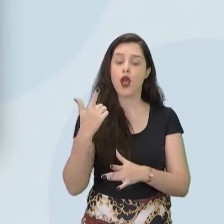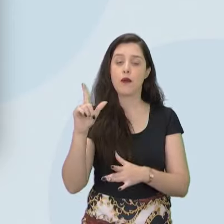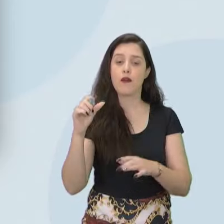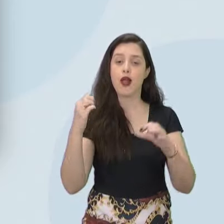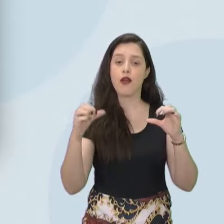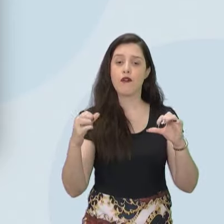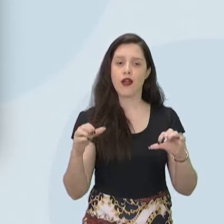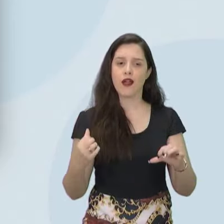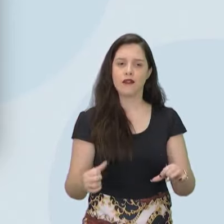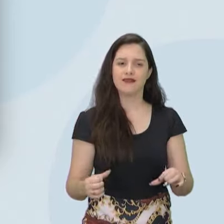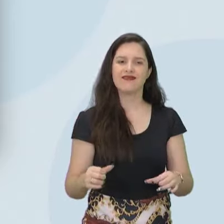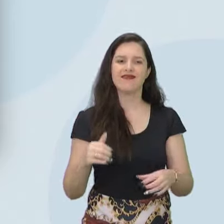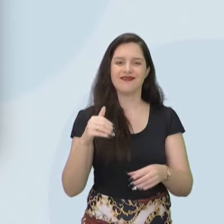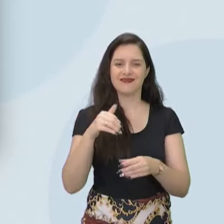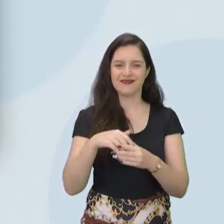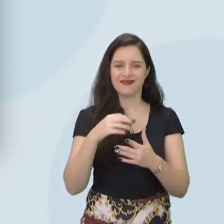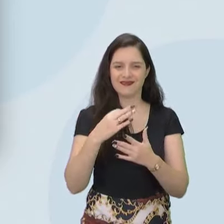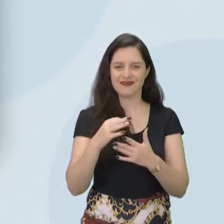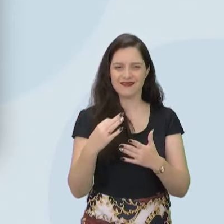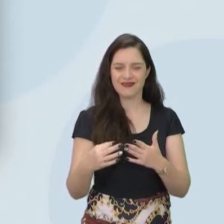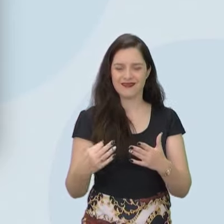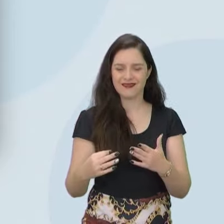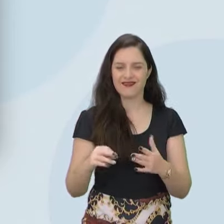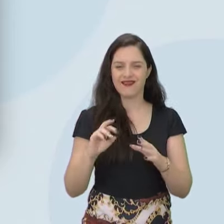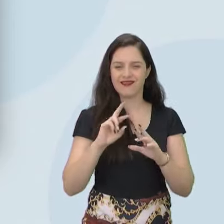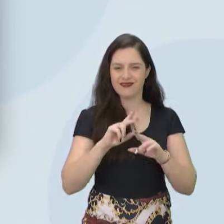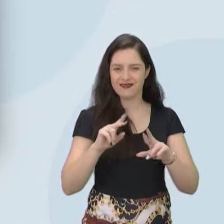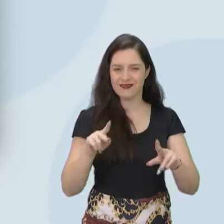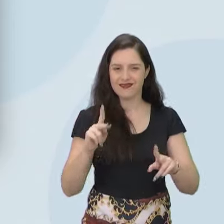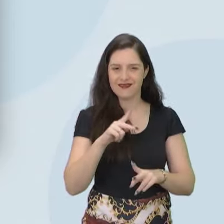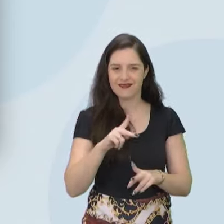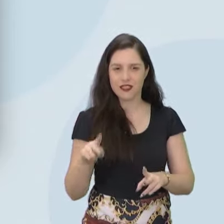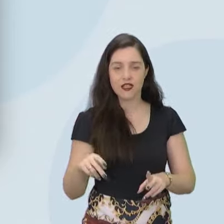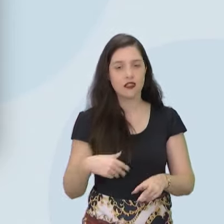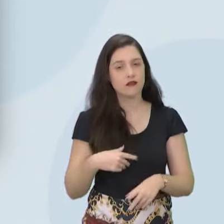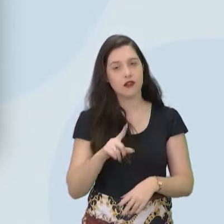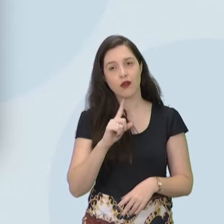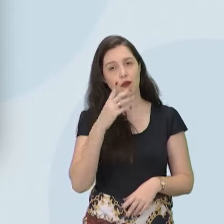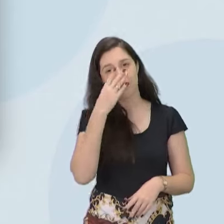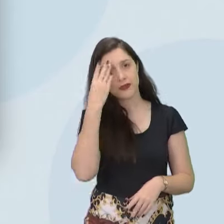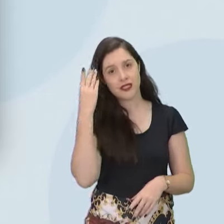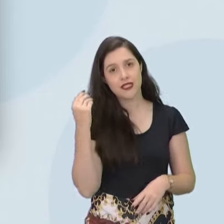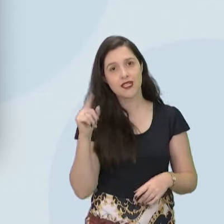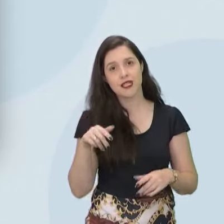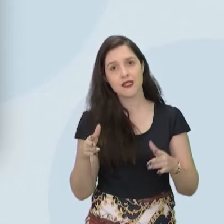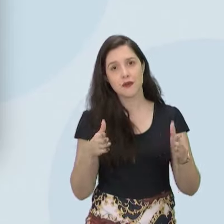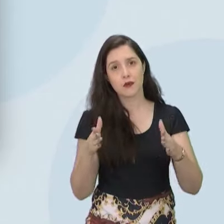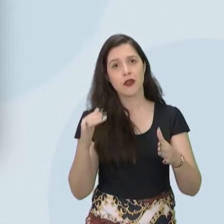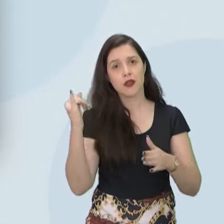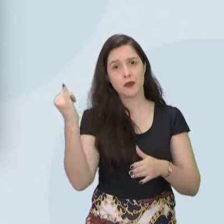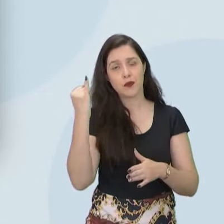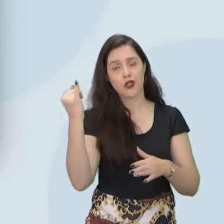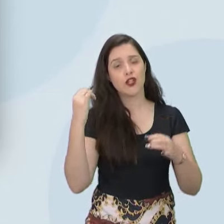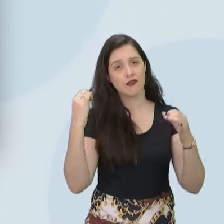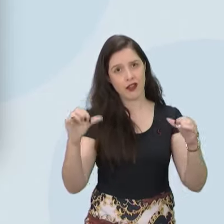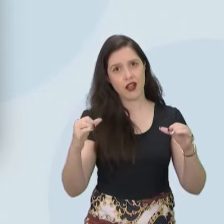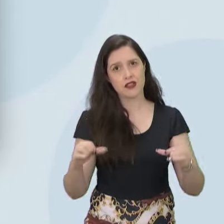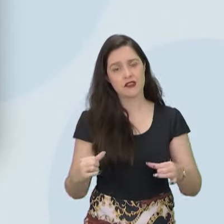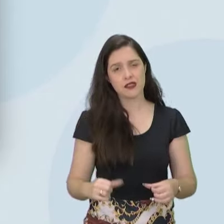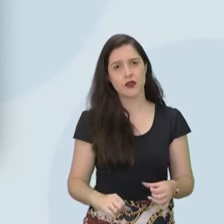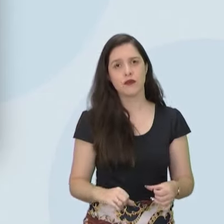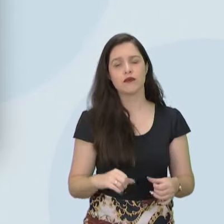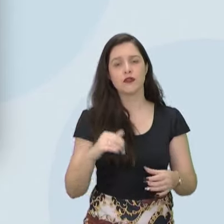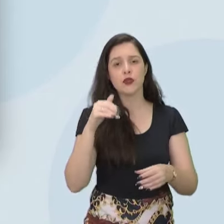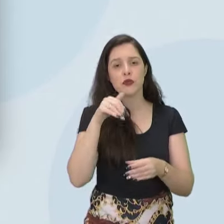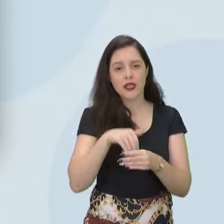né? Porque nós, professores, não podemos esquecer desse momento tão importante que é o momento da avaliação, né? Então,